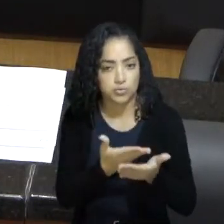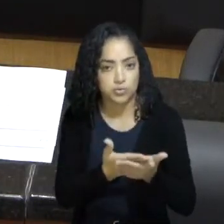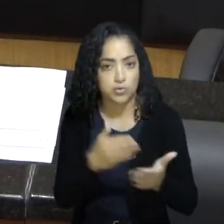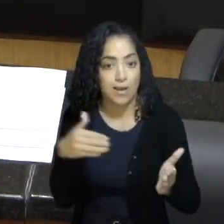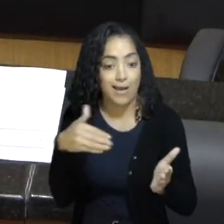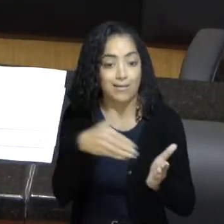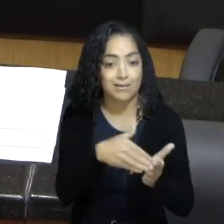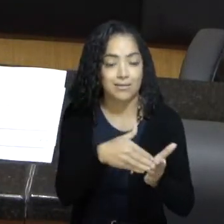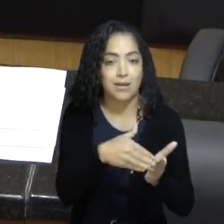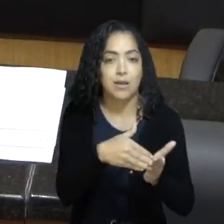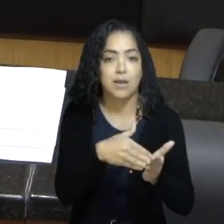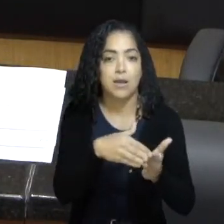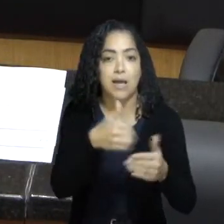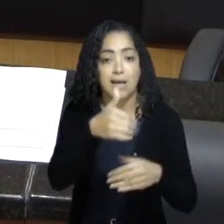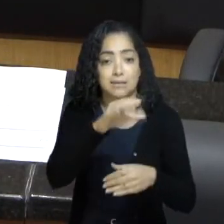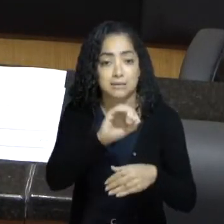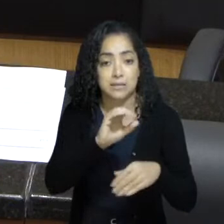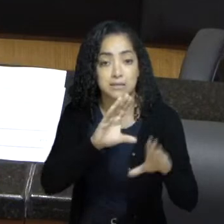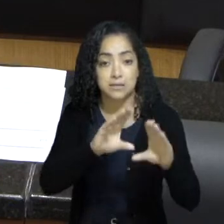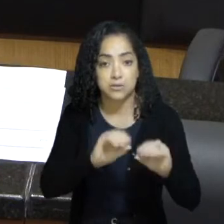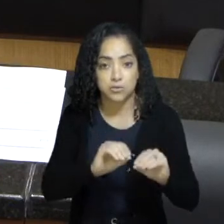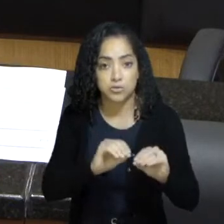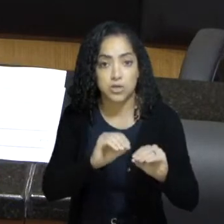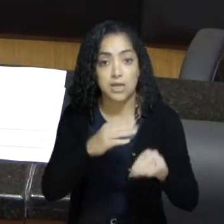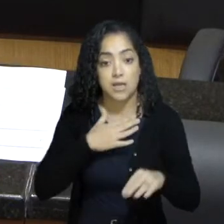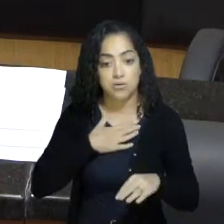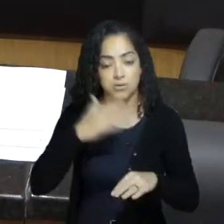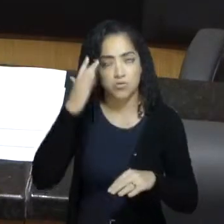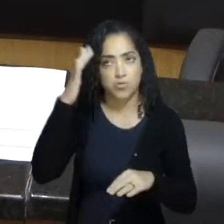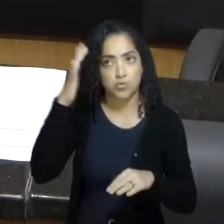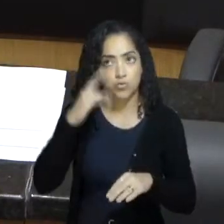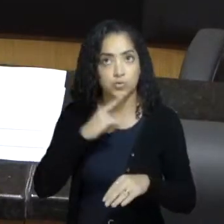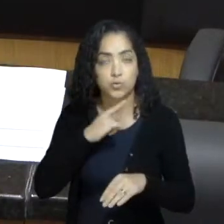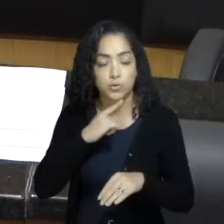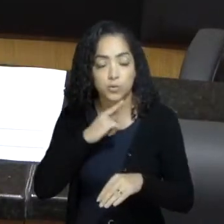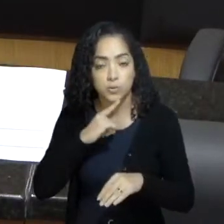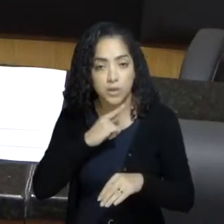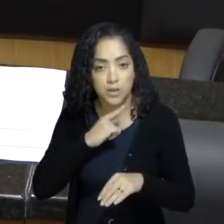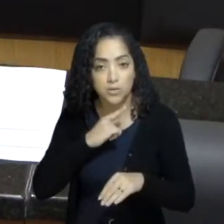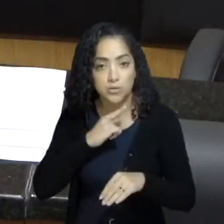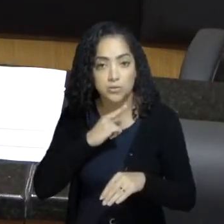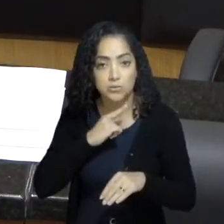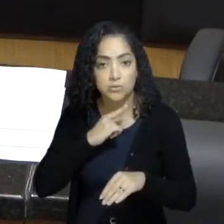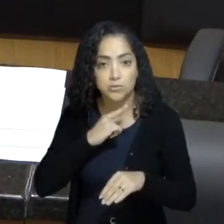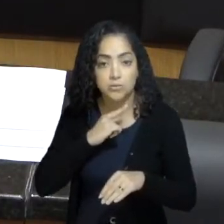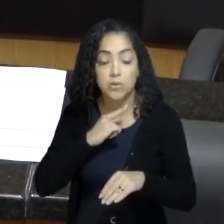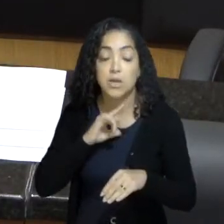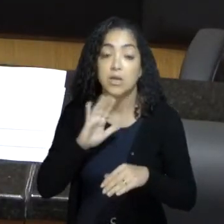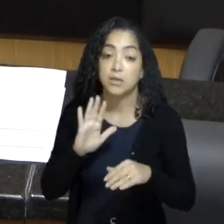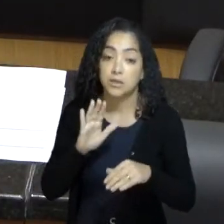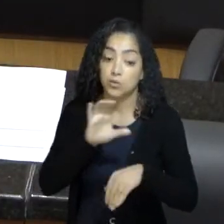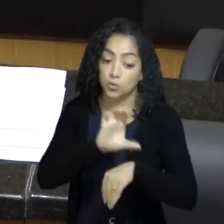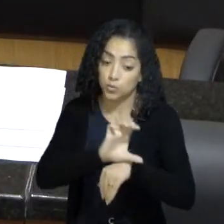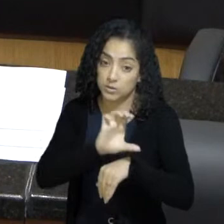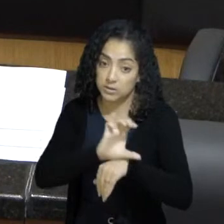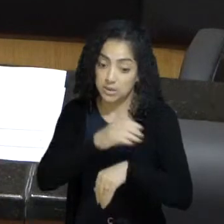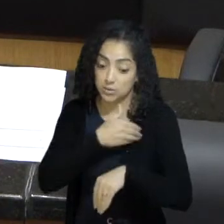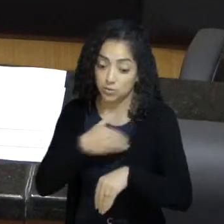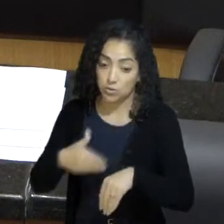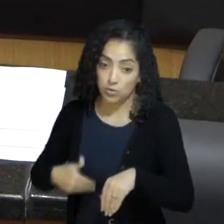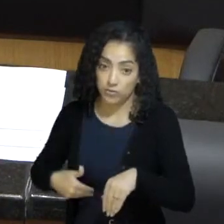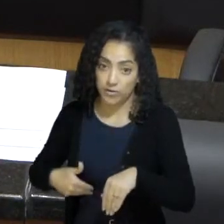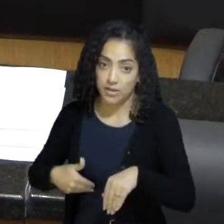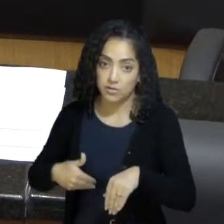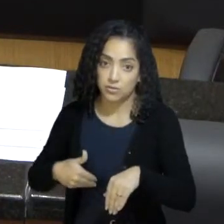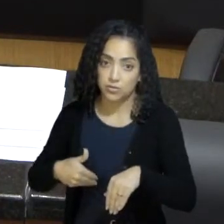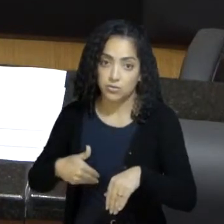22 e 30 esse é o sonho que eu tenho e que o estado não tivesse que colocar mais